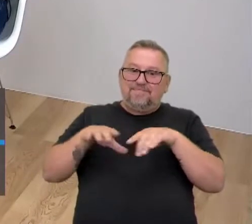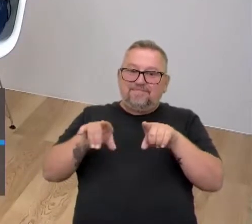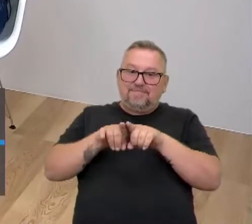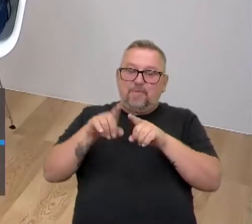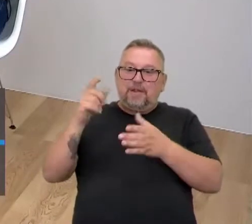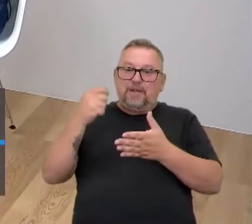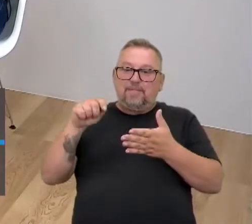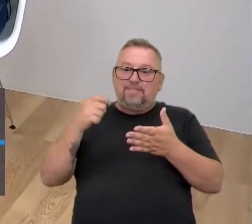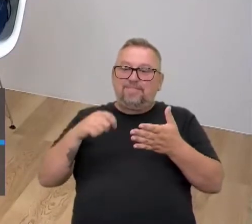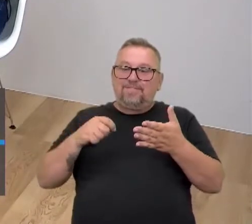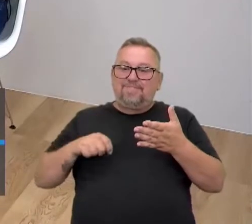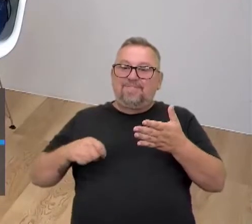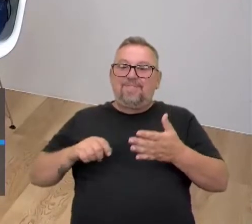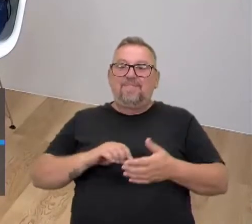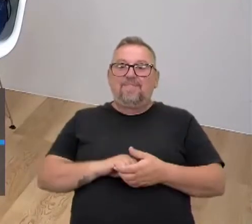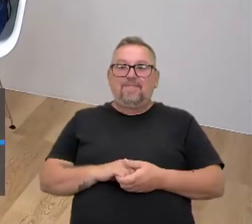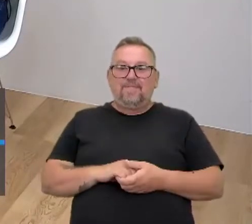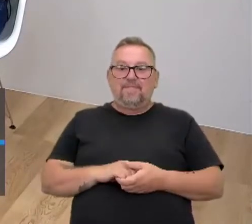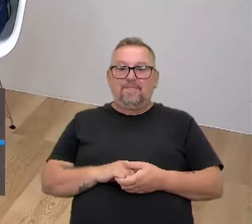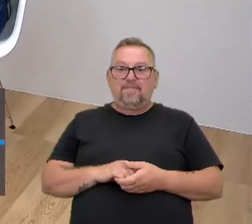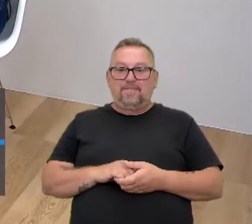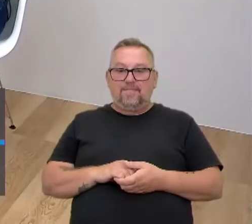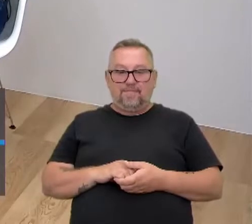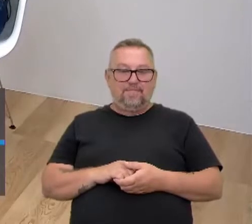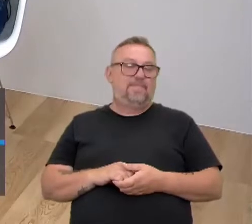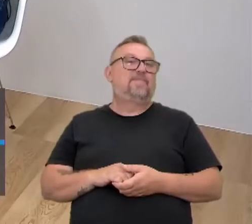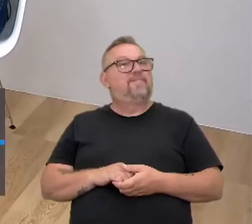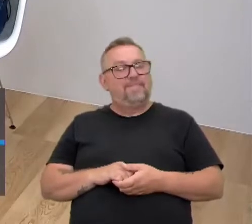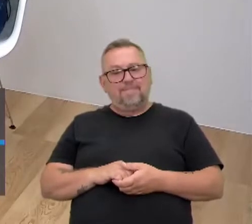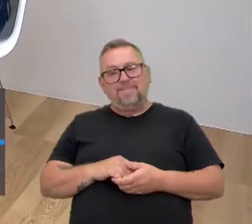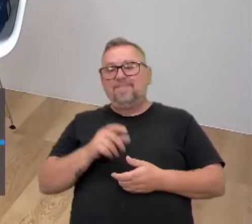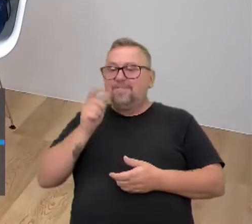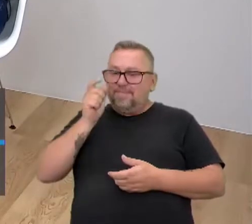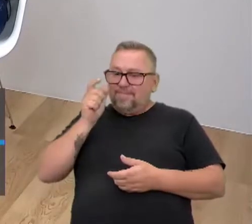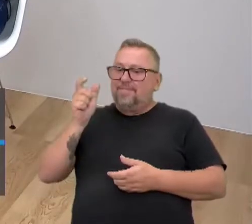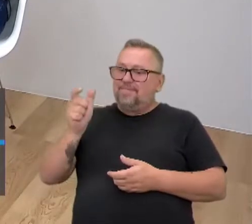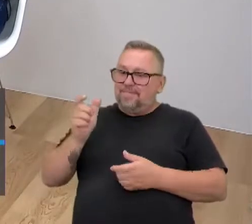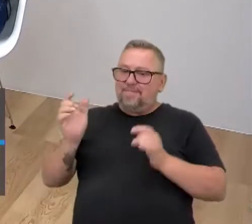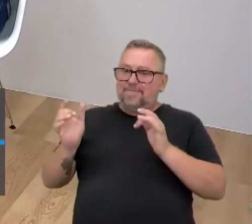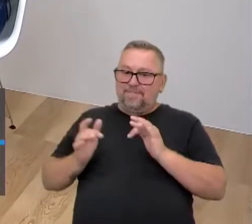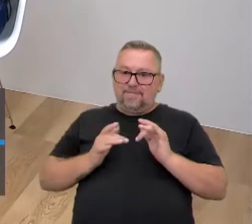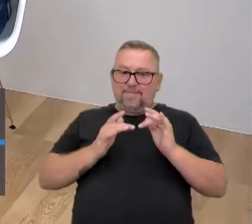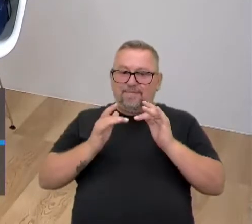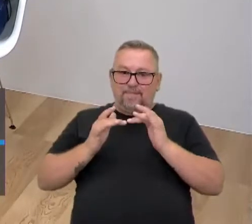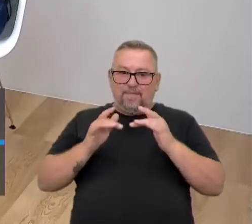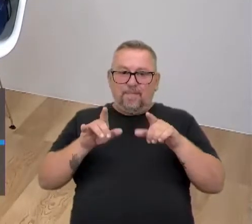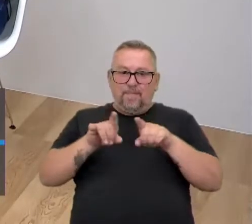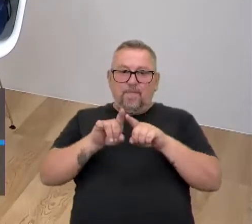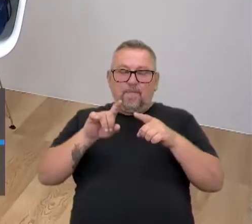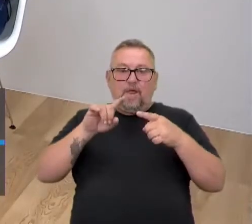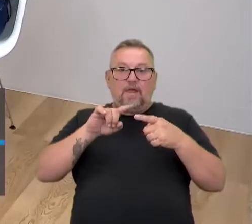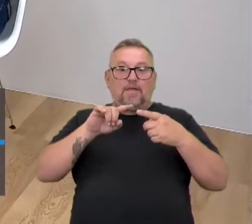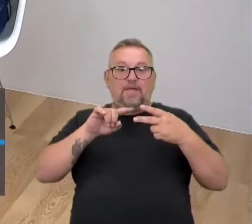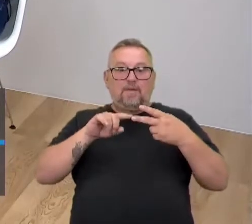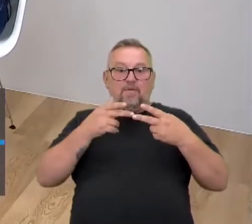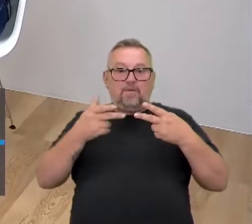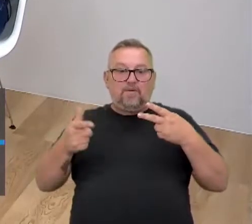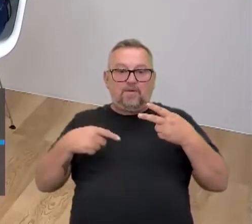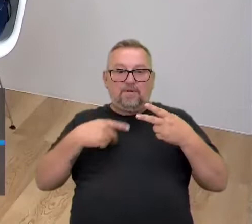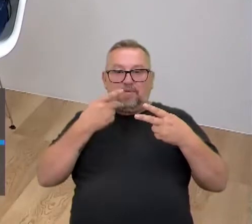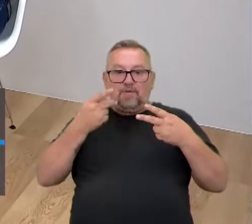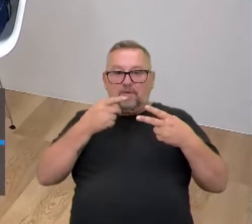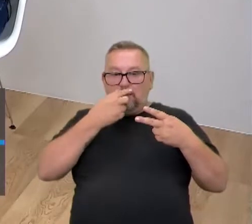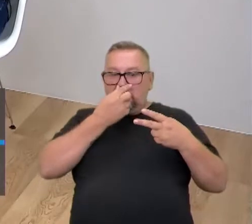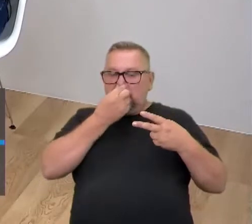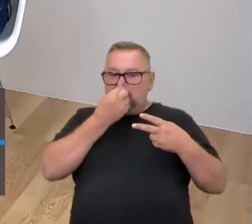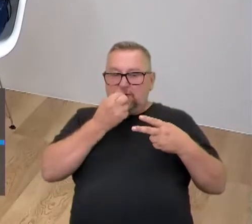escrita. Ah, muito interessante, então, essa relação, né, entre... Isso. E a segunda coisa que você já tocou muito bem.